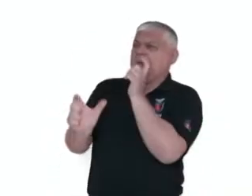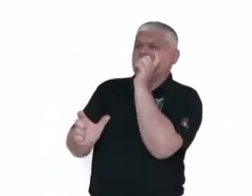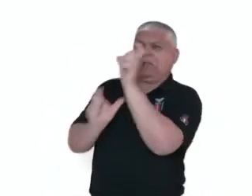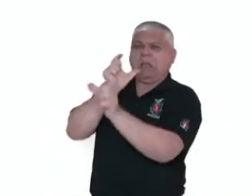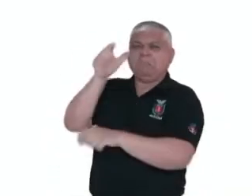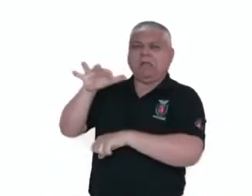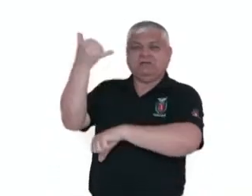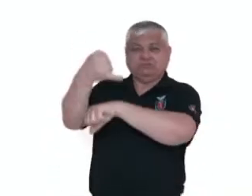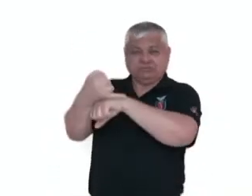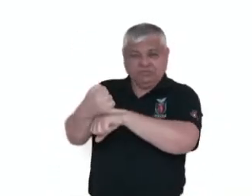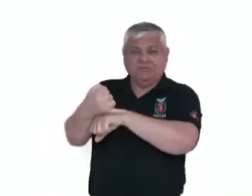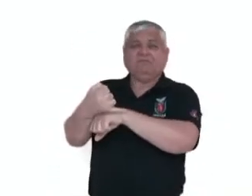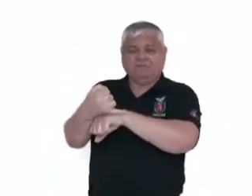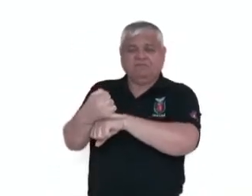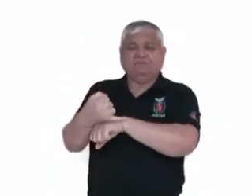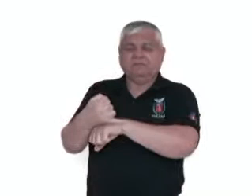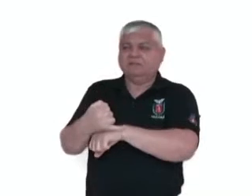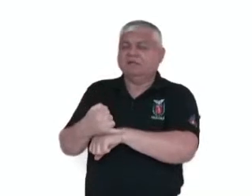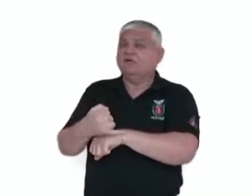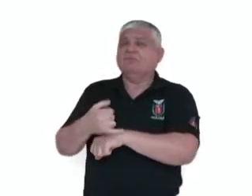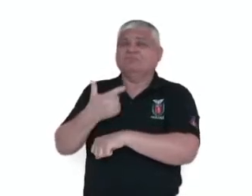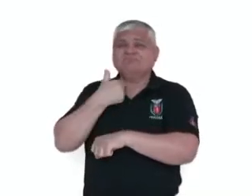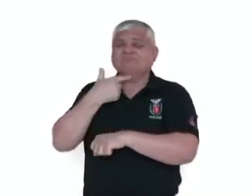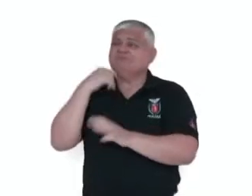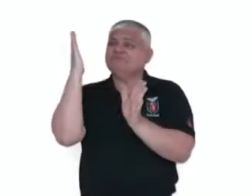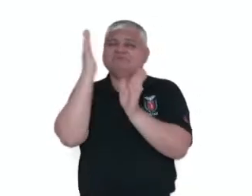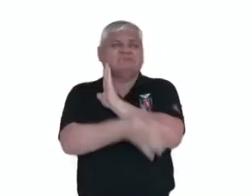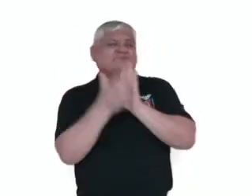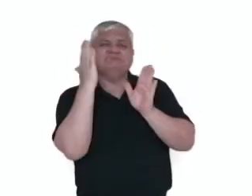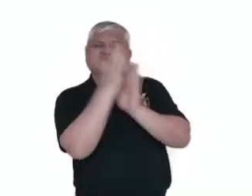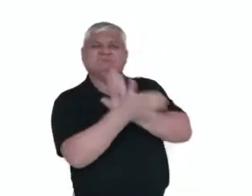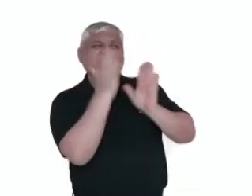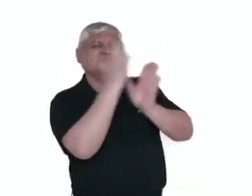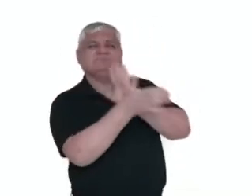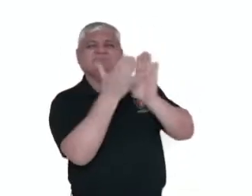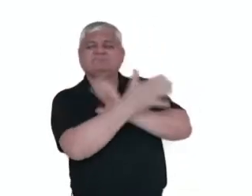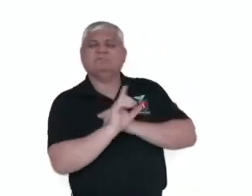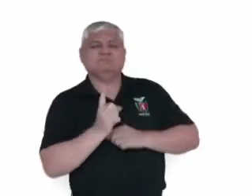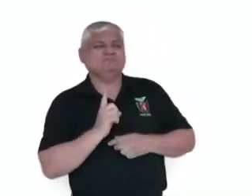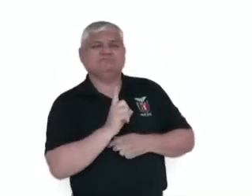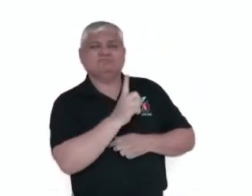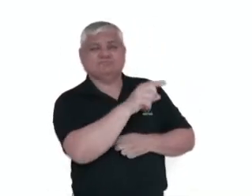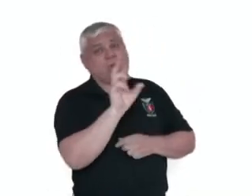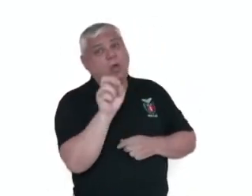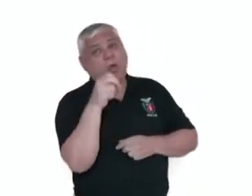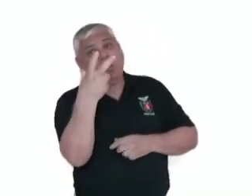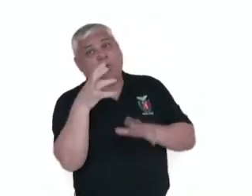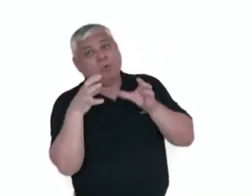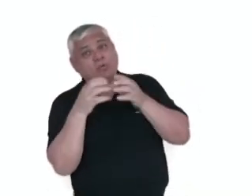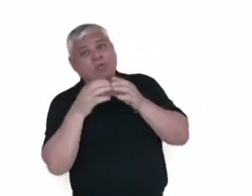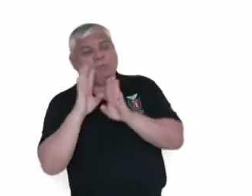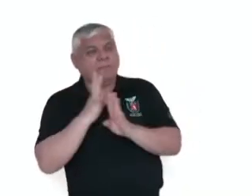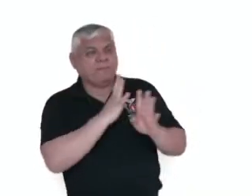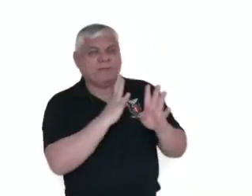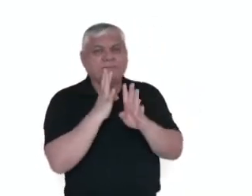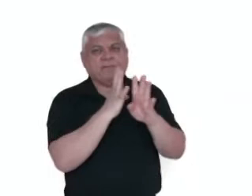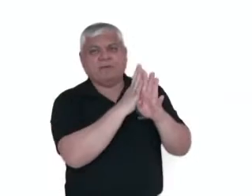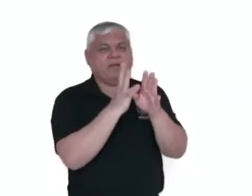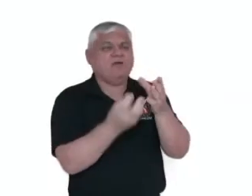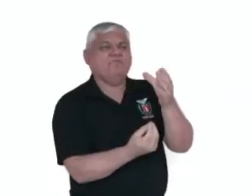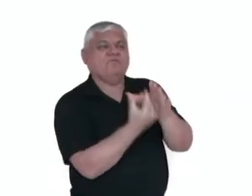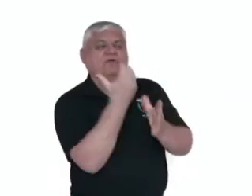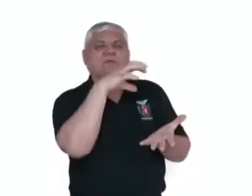negociando melhores condições de vida e trabalho, fugindo sozinhas ou acompanhadas e formando os